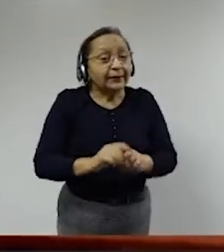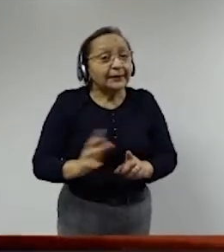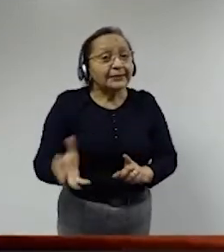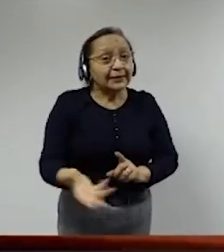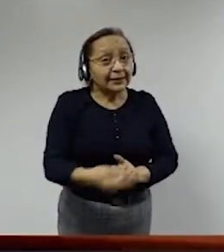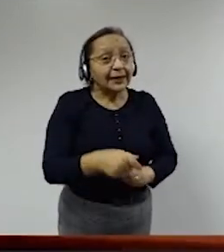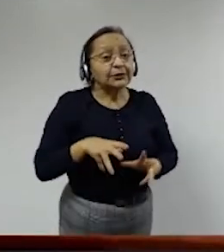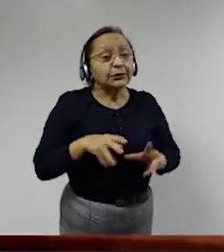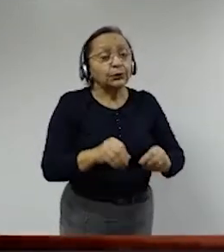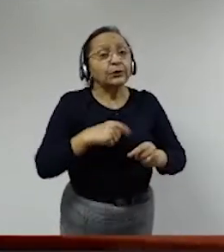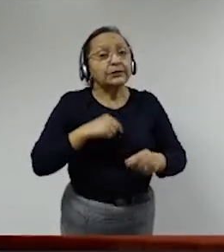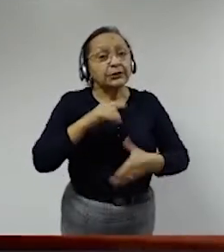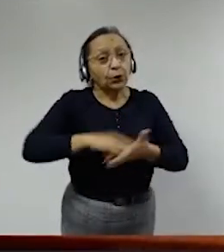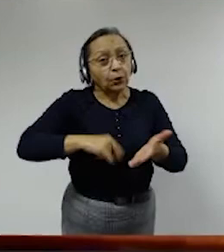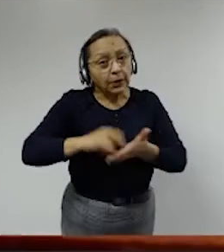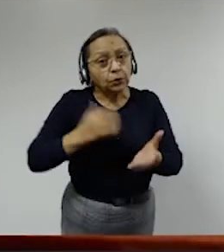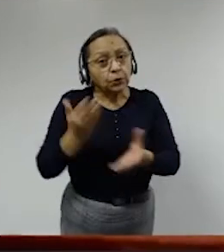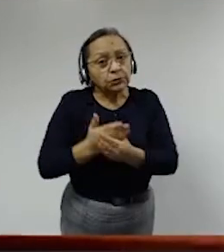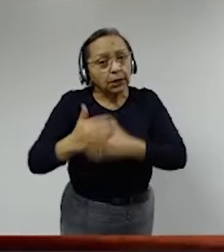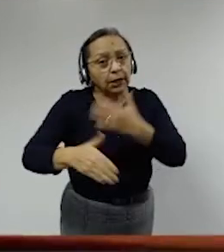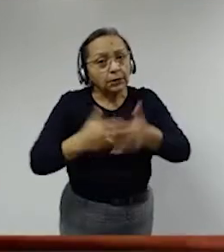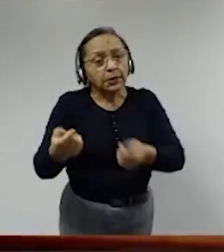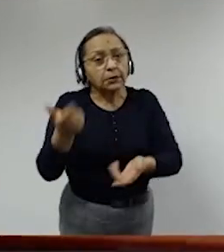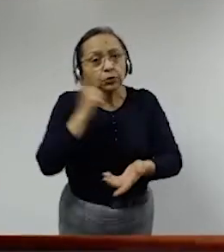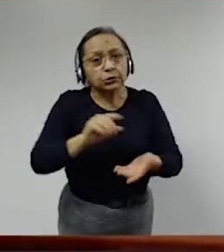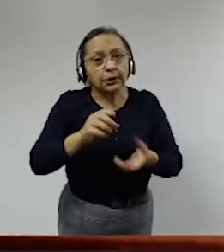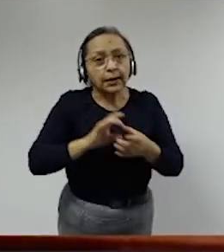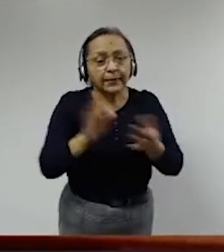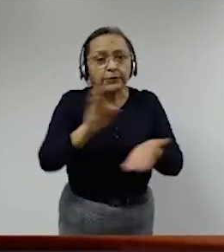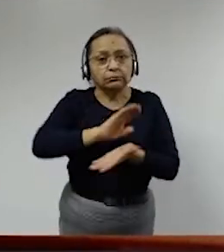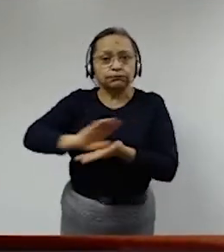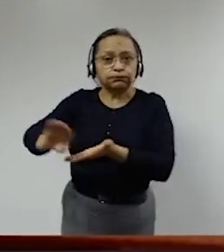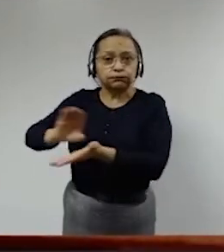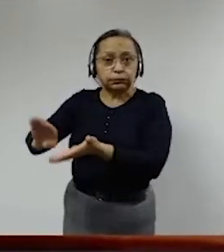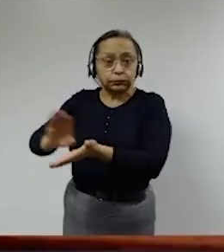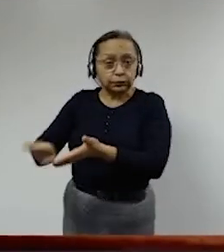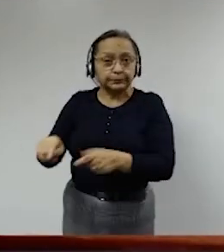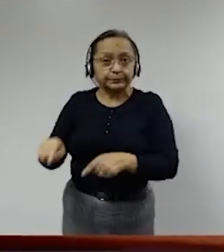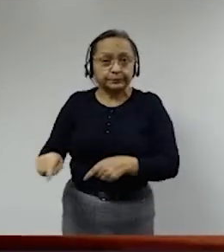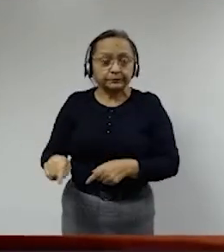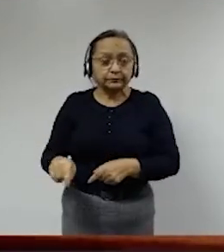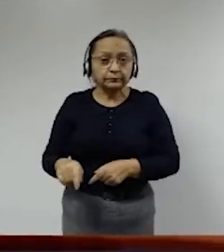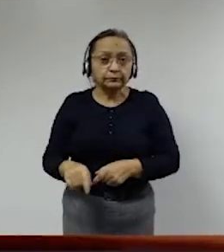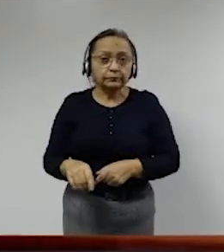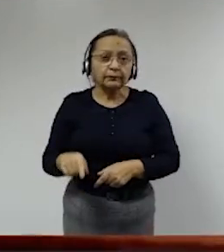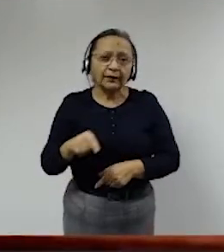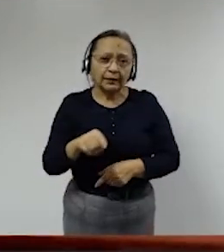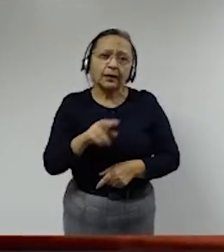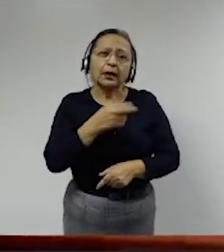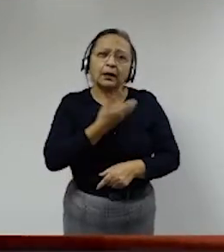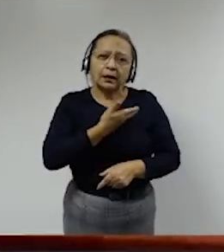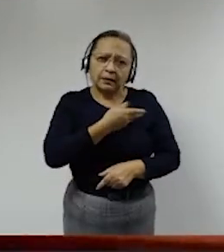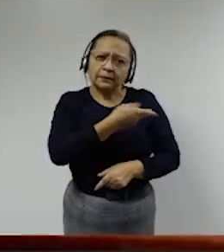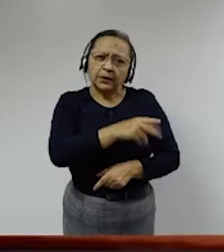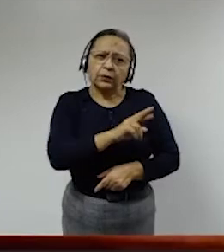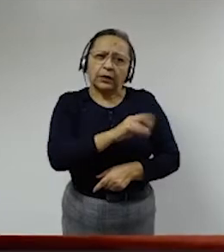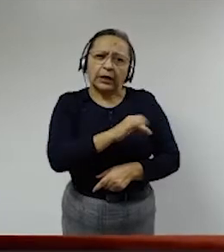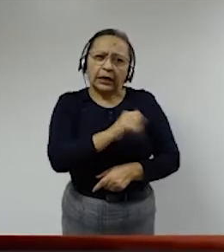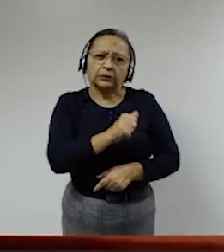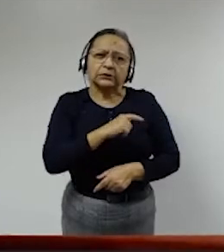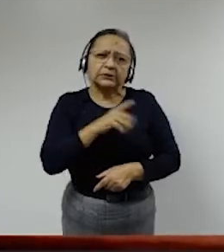celeridade à entrega desses recursos. Enfim, o Ricardo deve ter experiência do que deve estar acontecendo no Norte e no